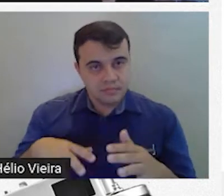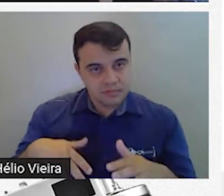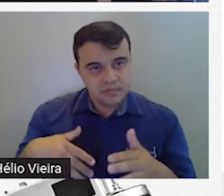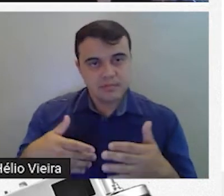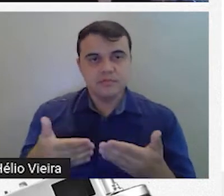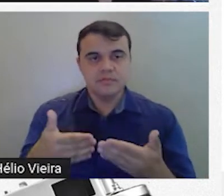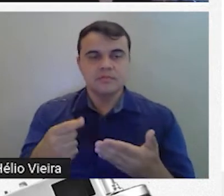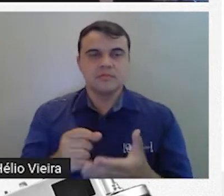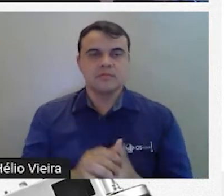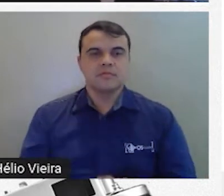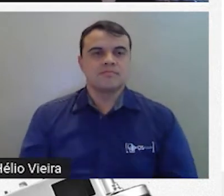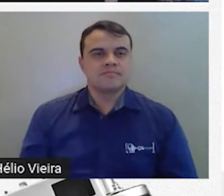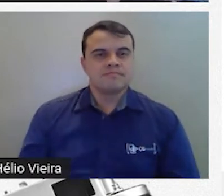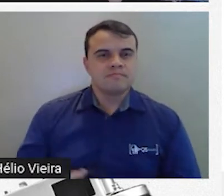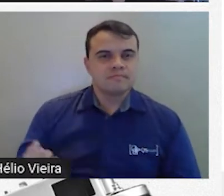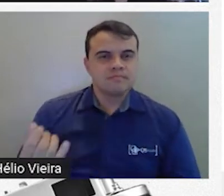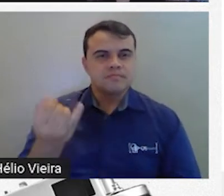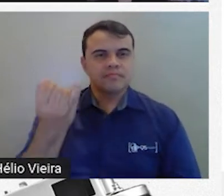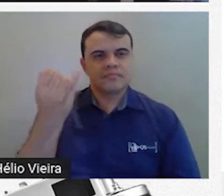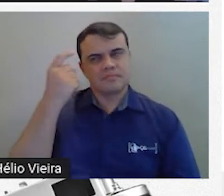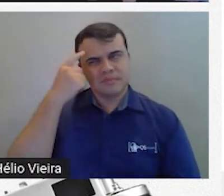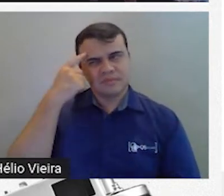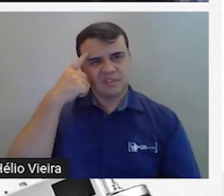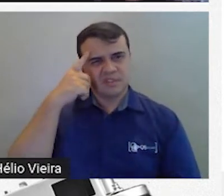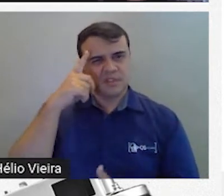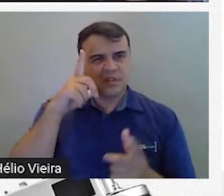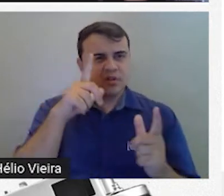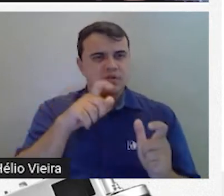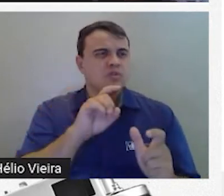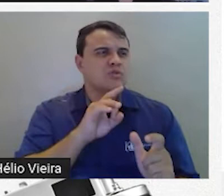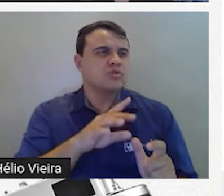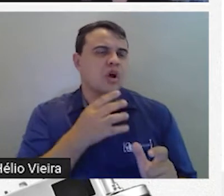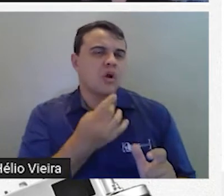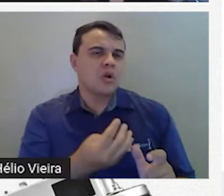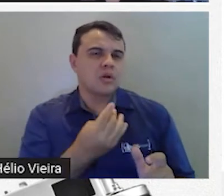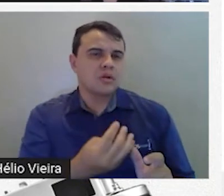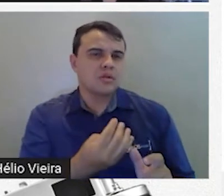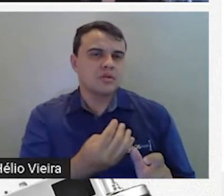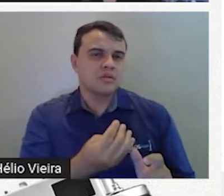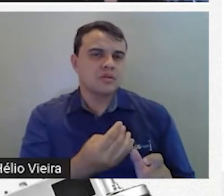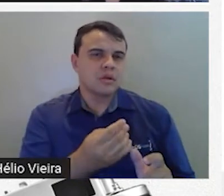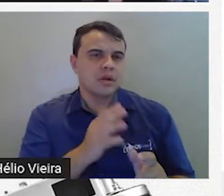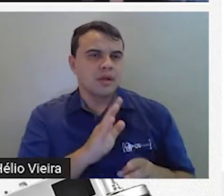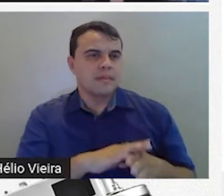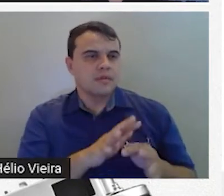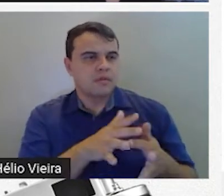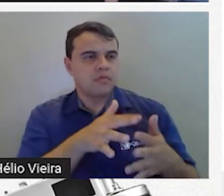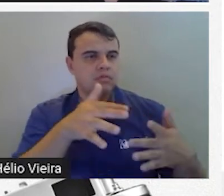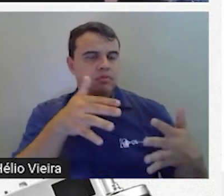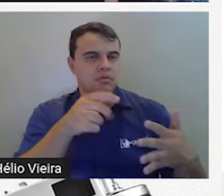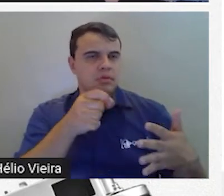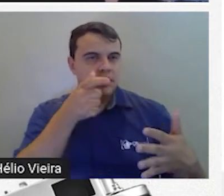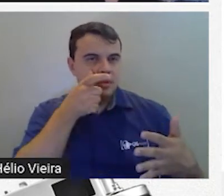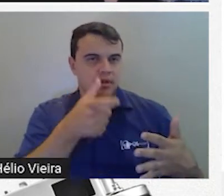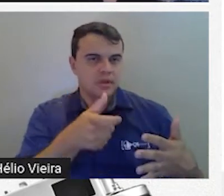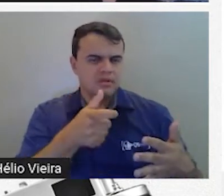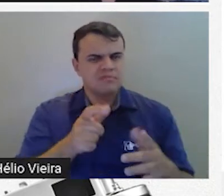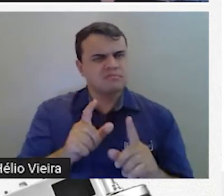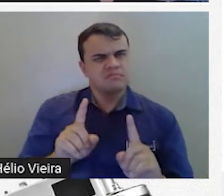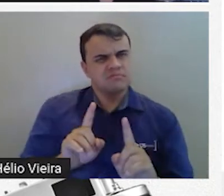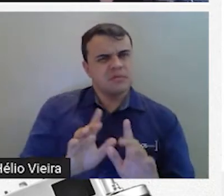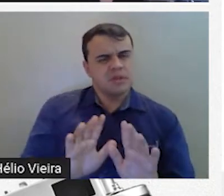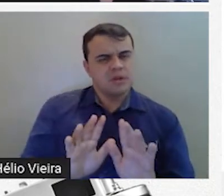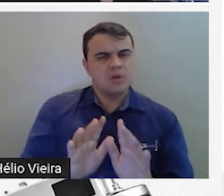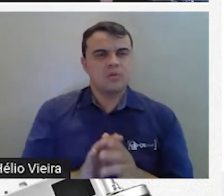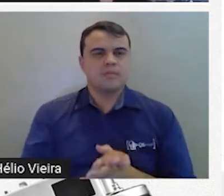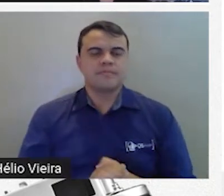o importante é pensar, então vou tirar só foto colorida, que é mais vibrante, que é mais interessante? Não